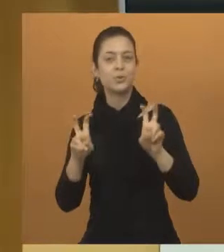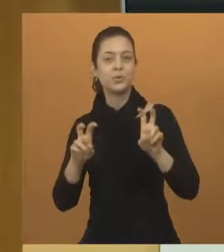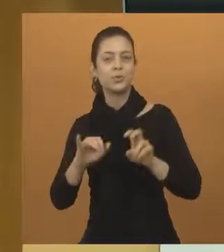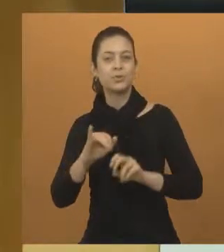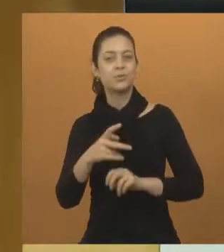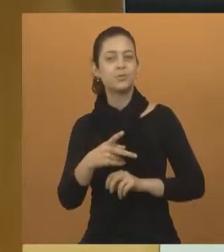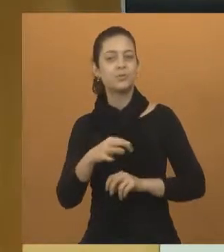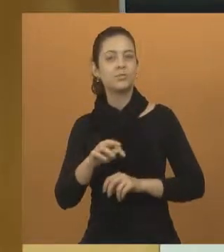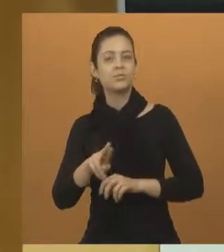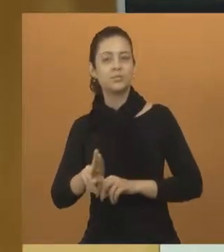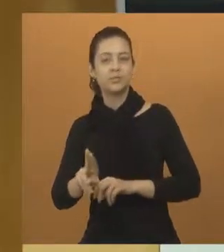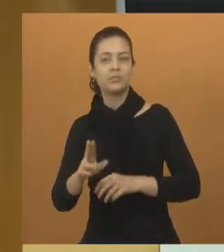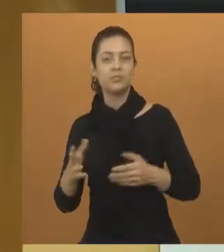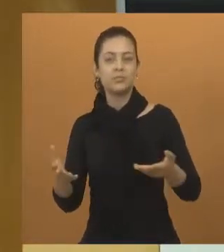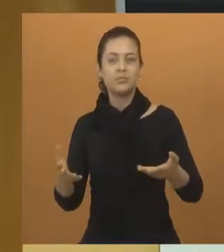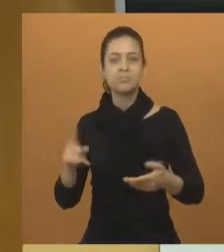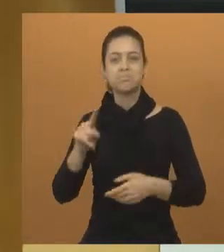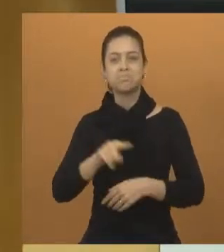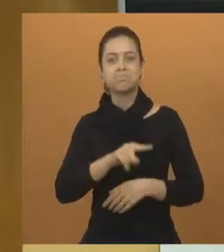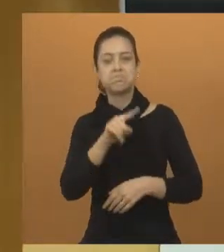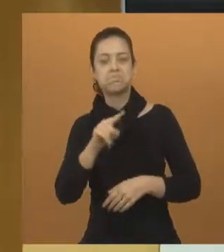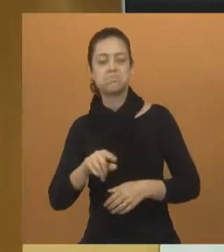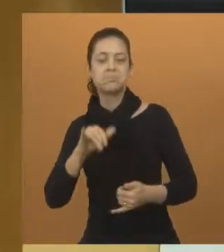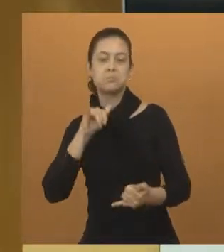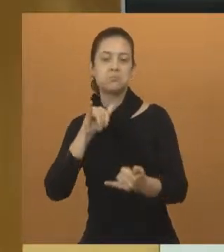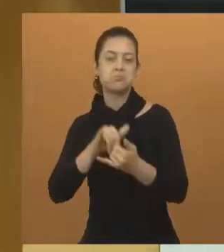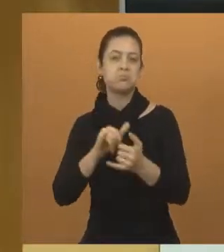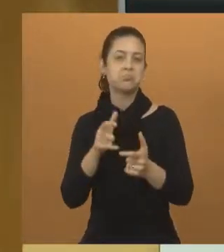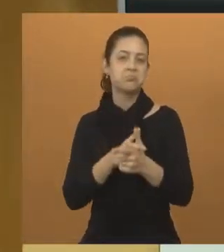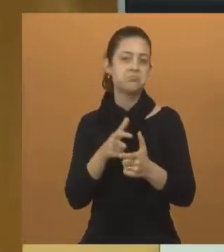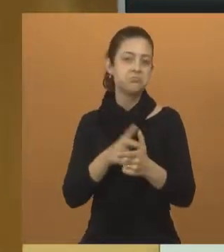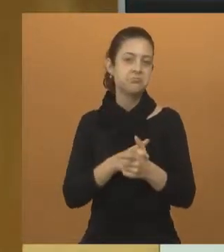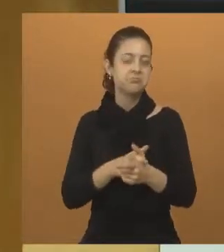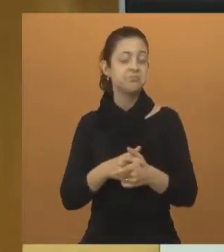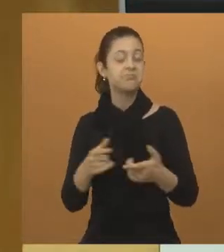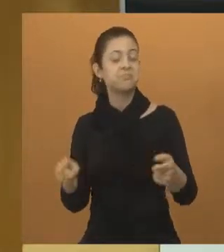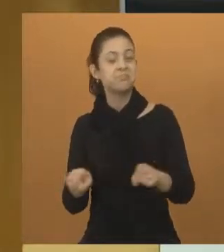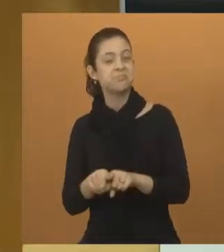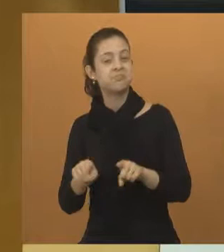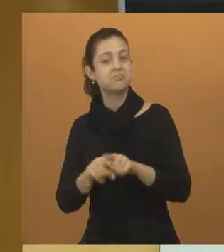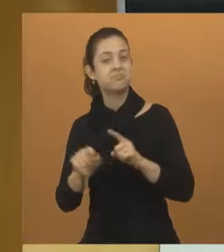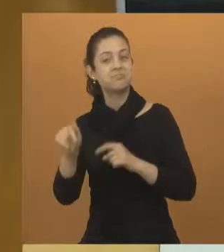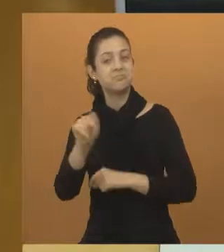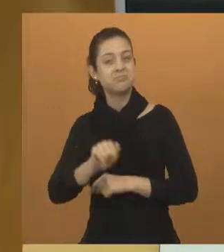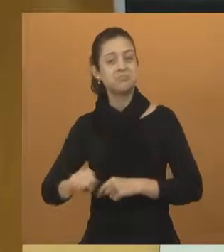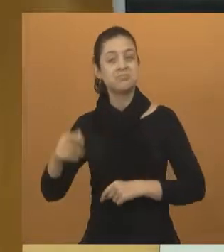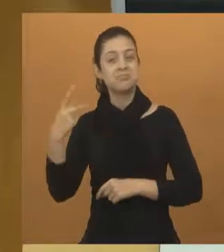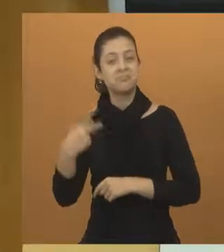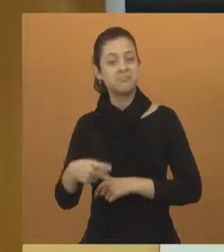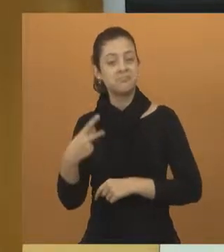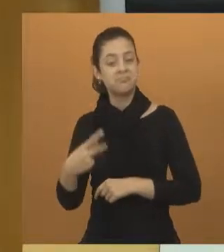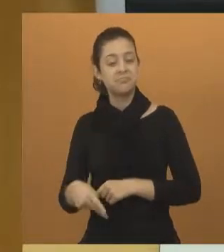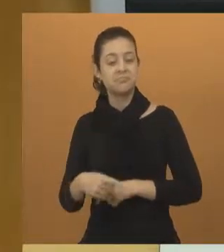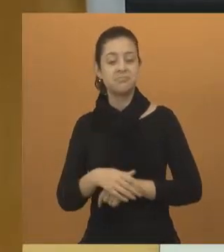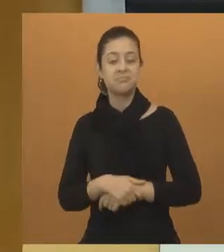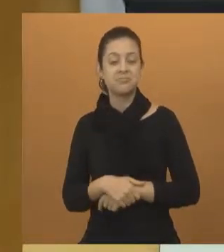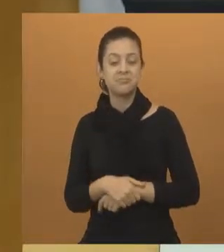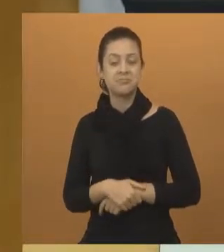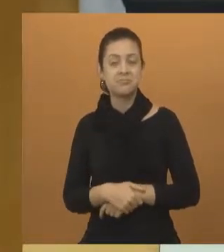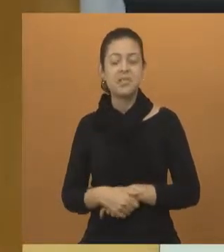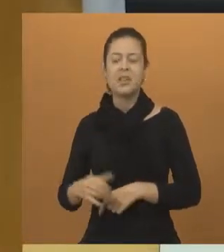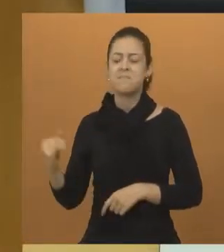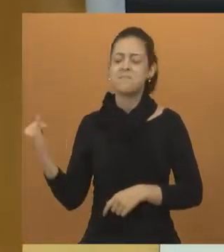IPTU, sobre a remissão do IPTU e sobre a isenção do IPTU das associações. Porque é de